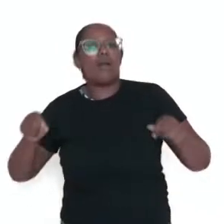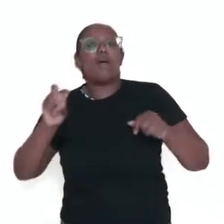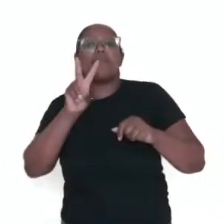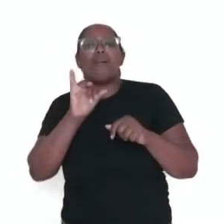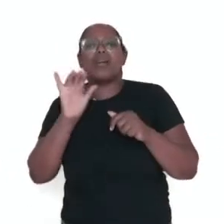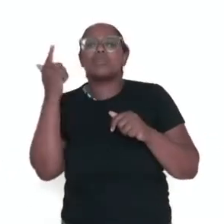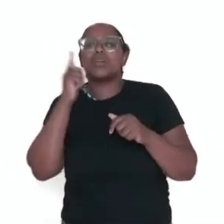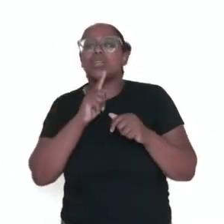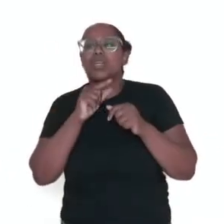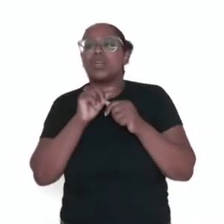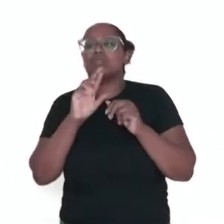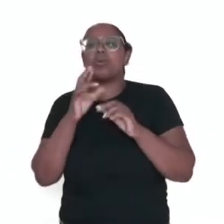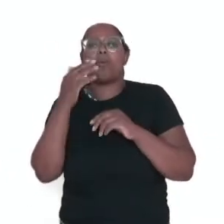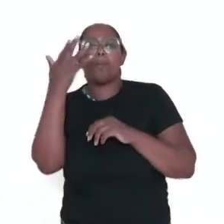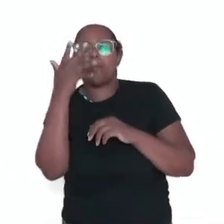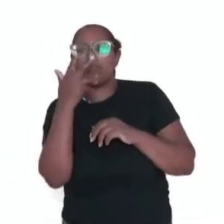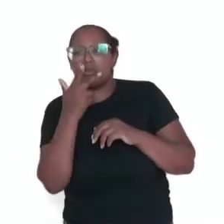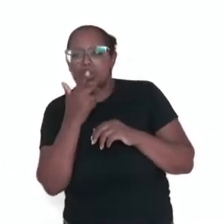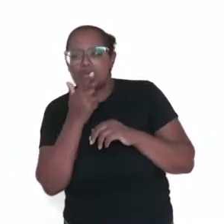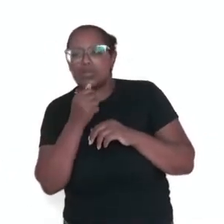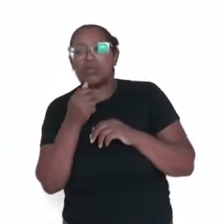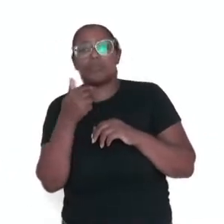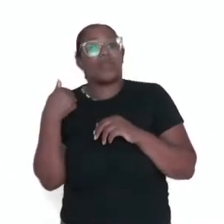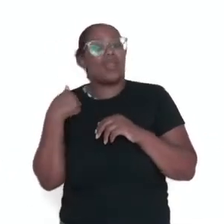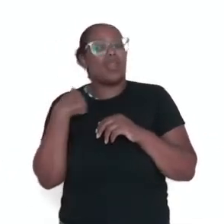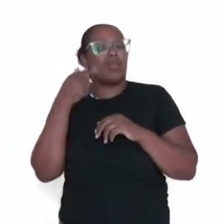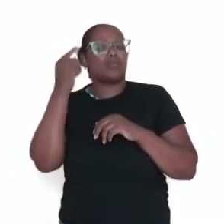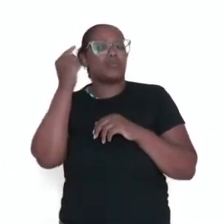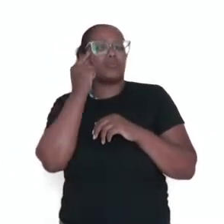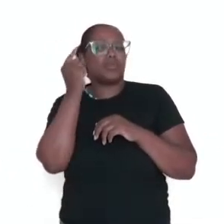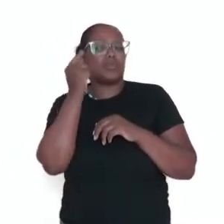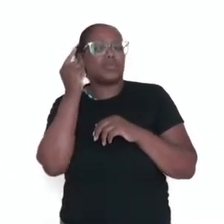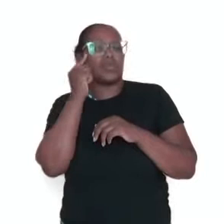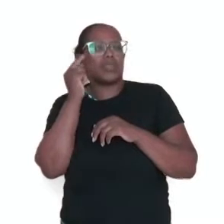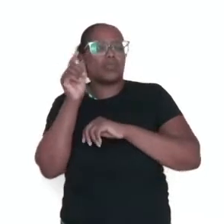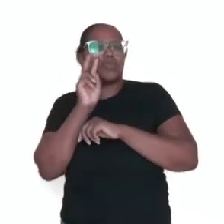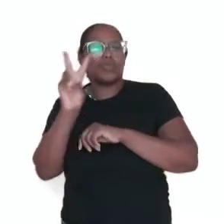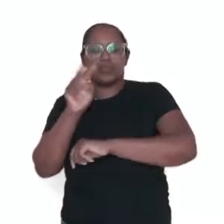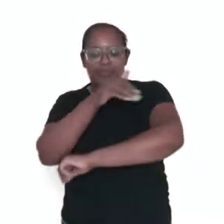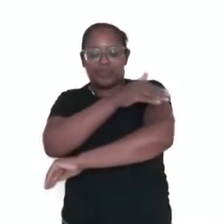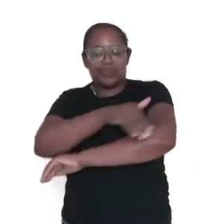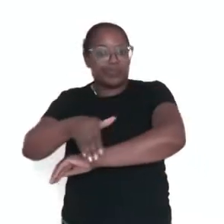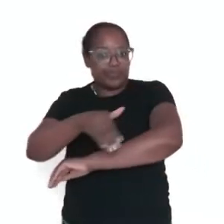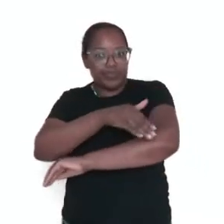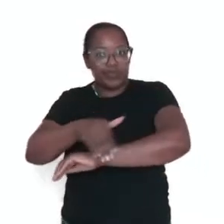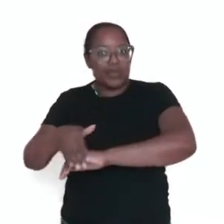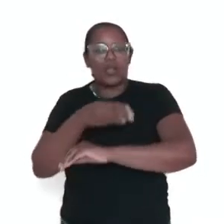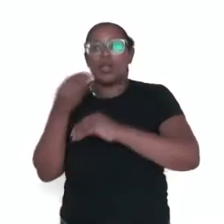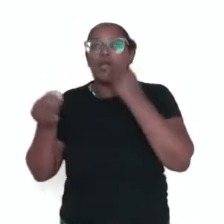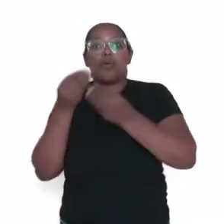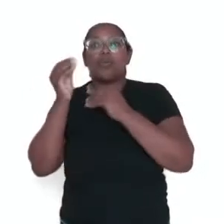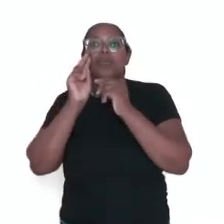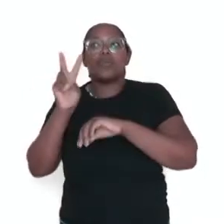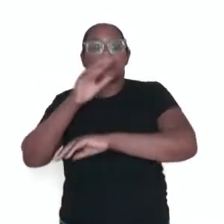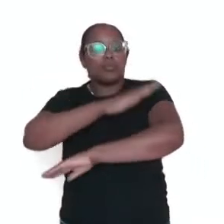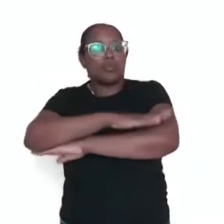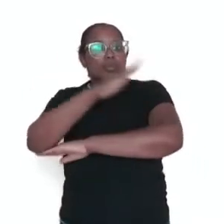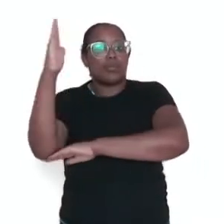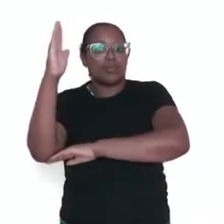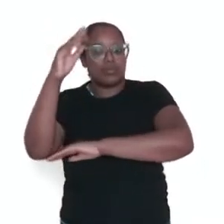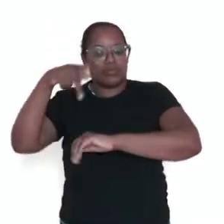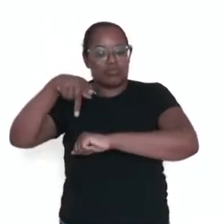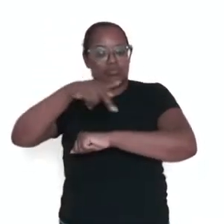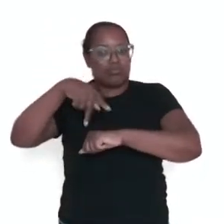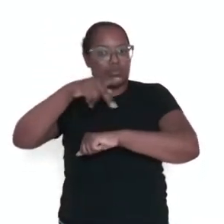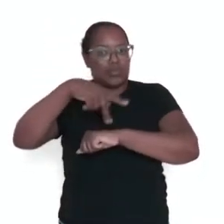ganhando variedades de beleza. Eu estou espreitando a rua como se estivesse à janela do meu inteiro país. Enquanto lá